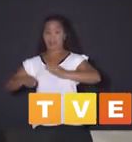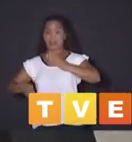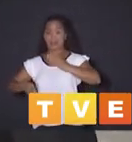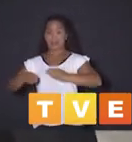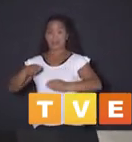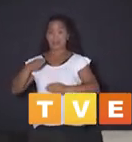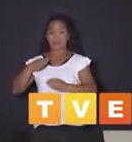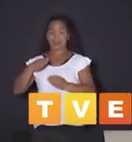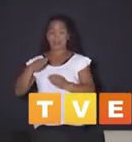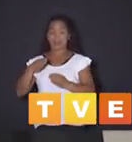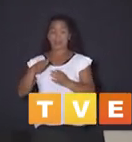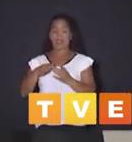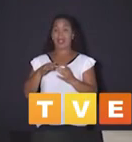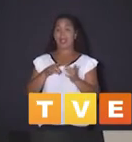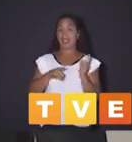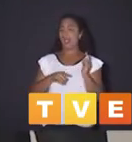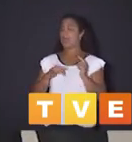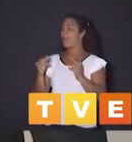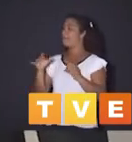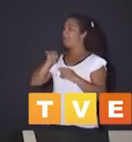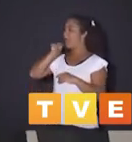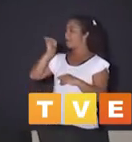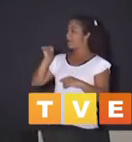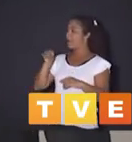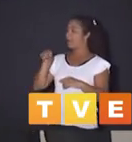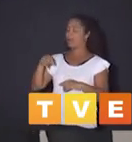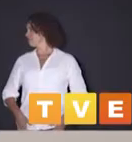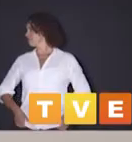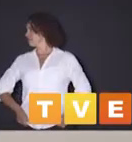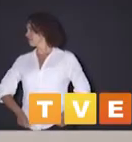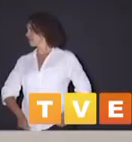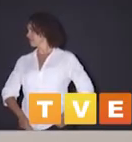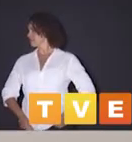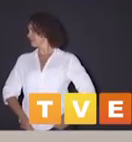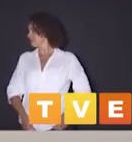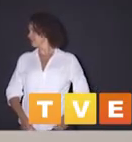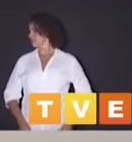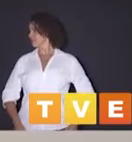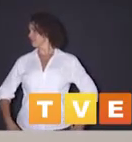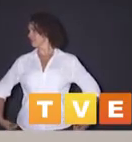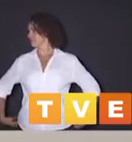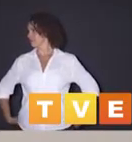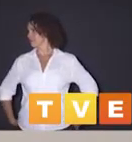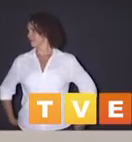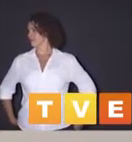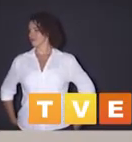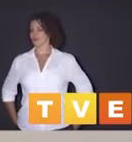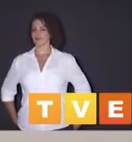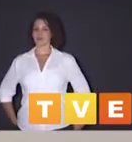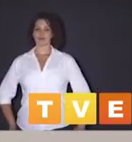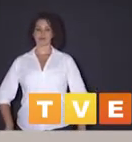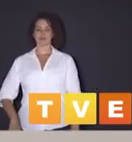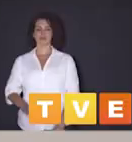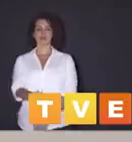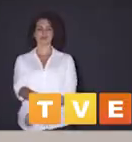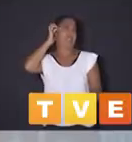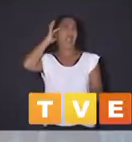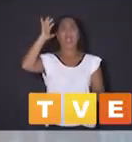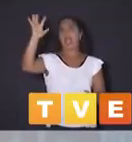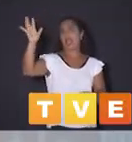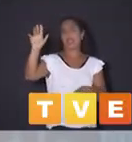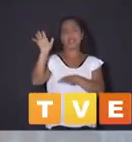movimento a fala e reagir com improvisação parece uma coisa distante de ficção científica